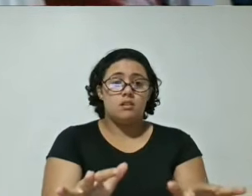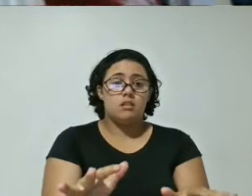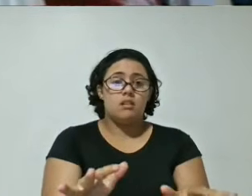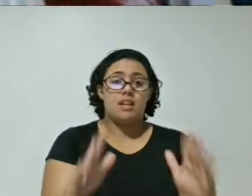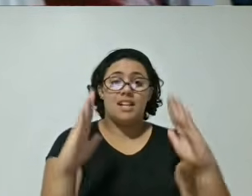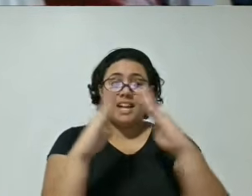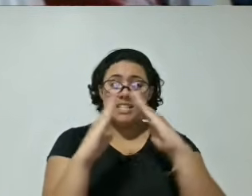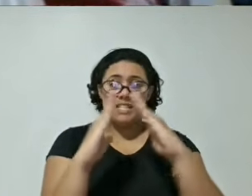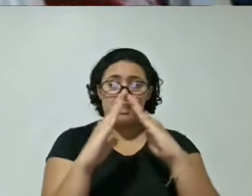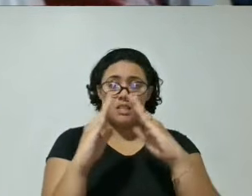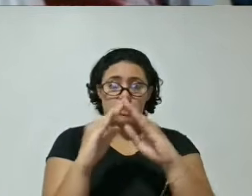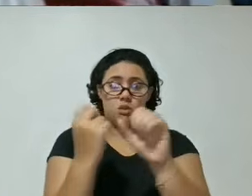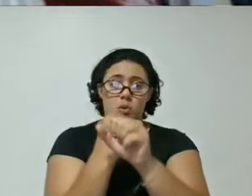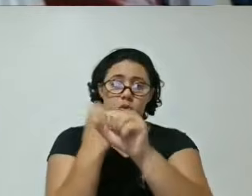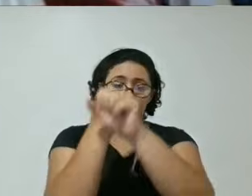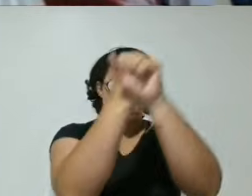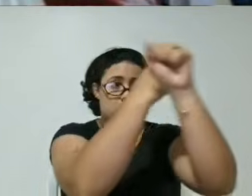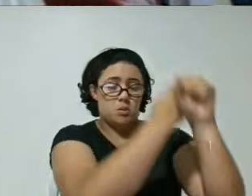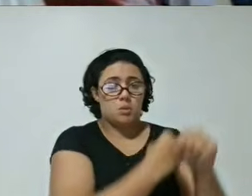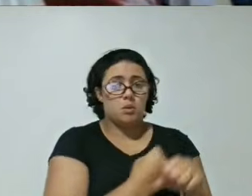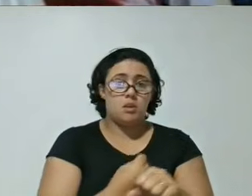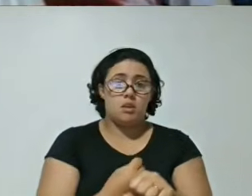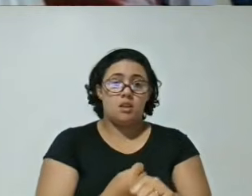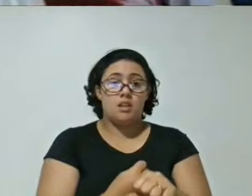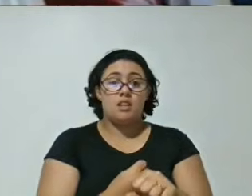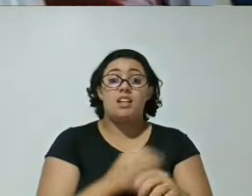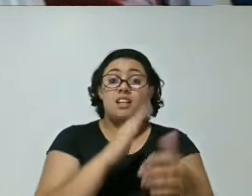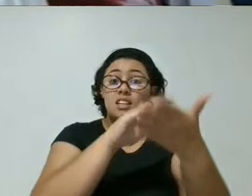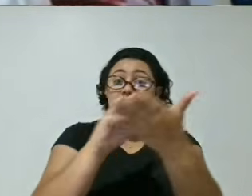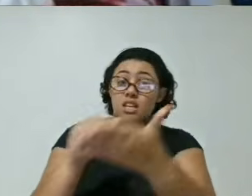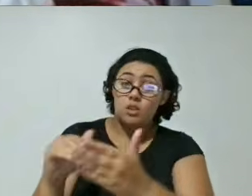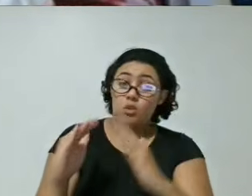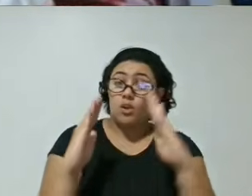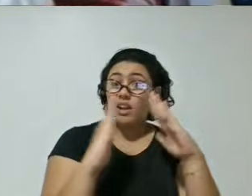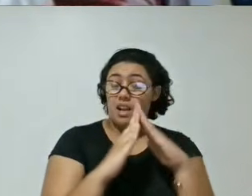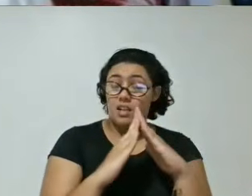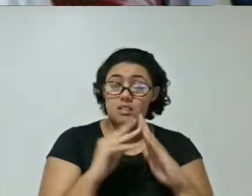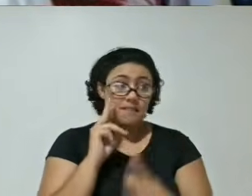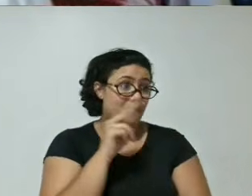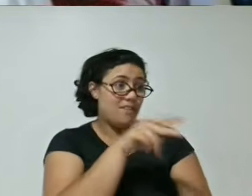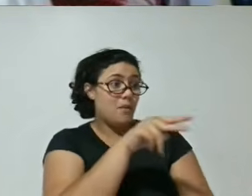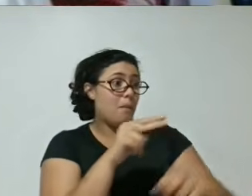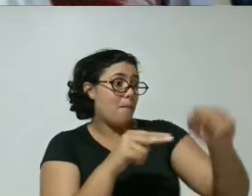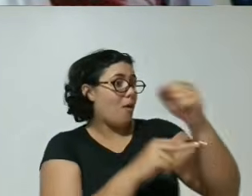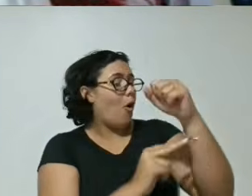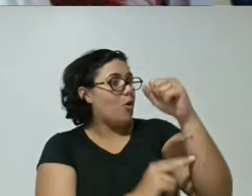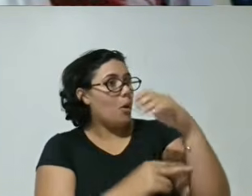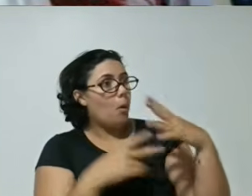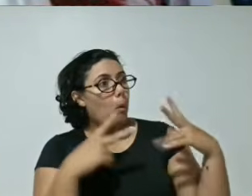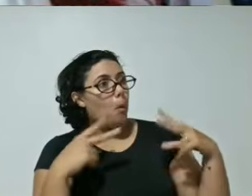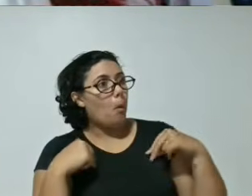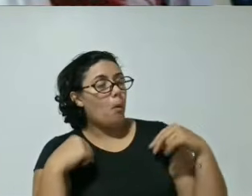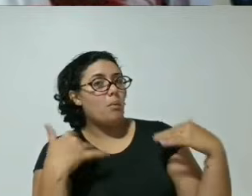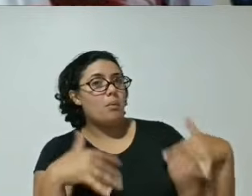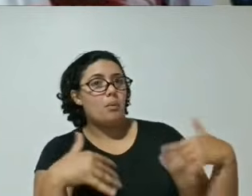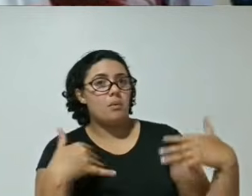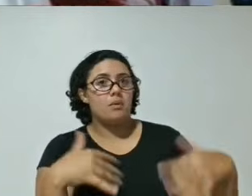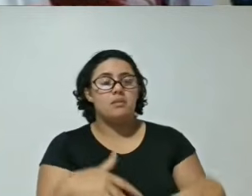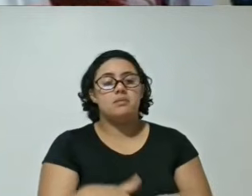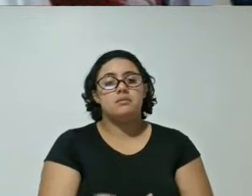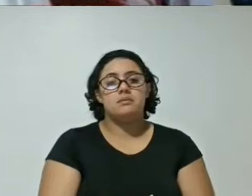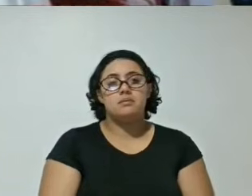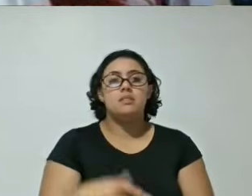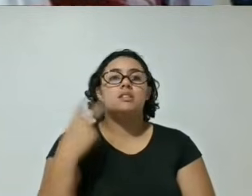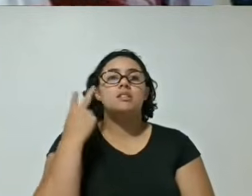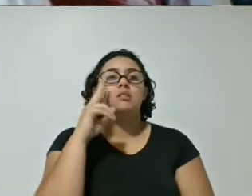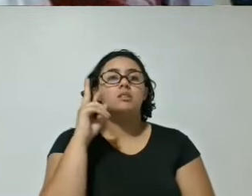casas. Quando o homem removeu as casas, apareceu a ruína da ponte, né? Então, foram muitas histórias que